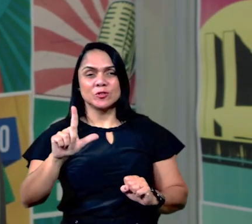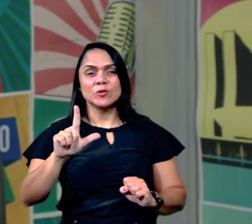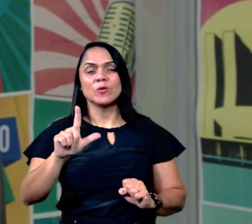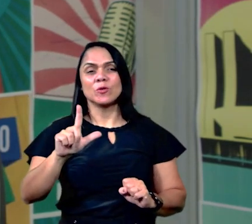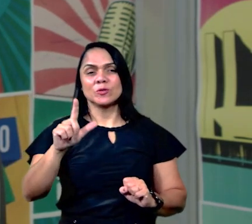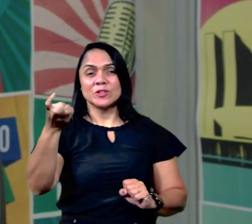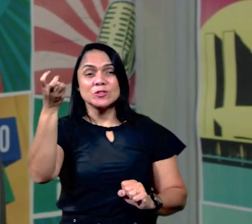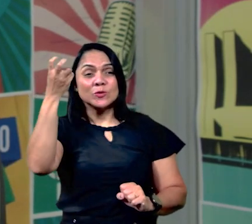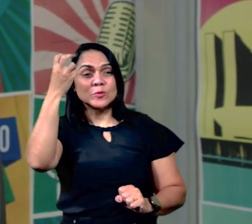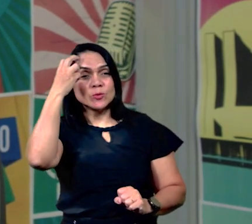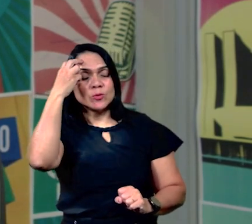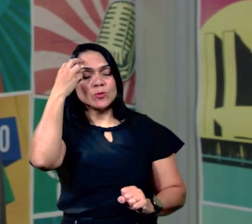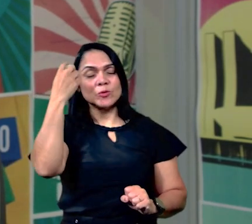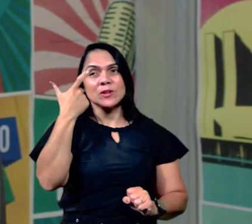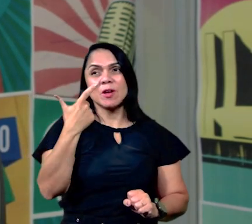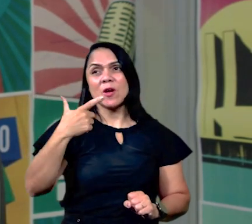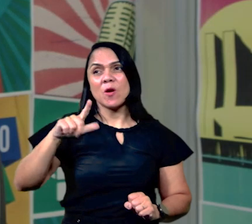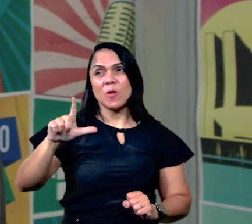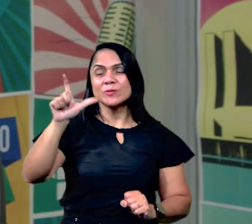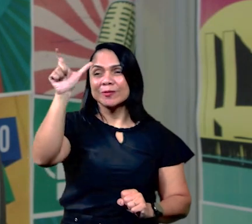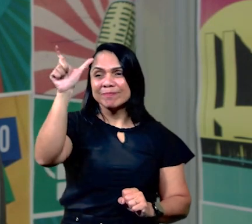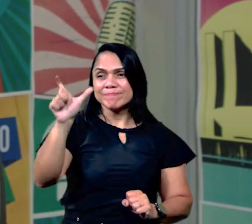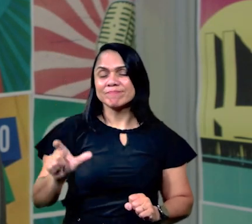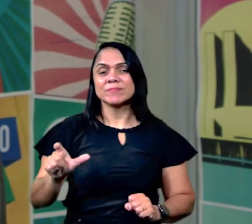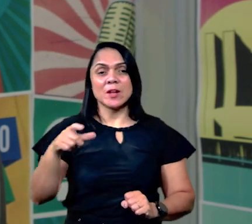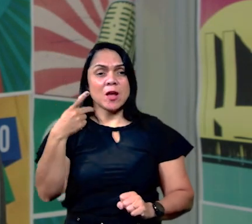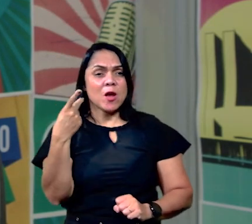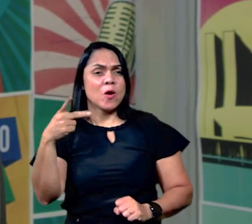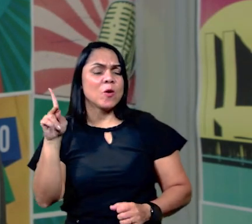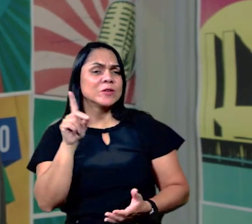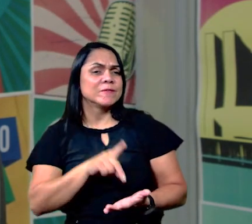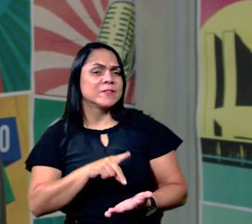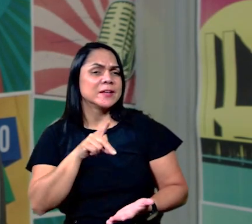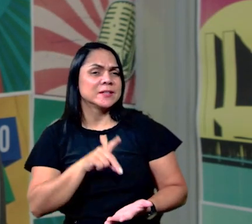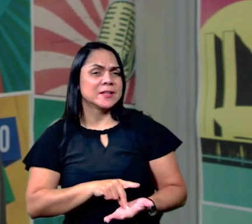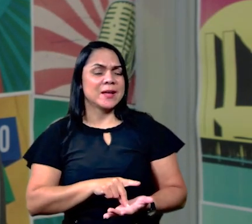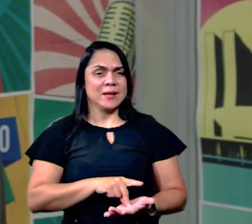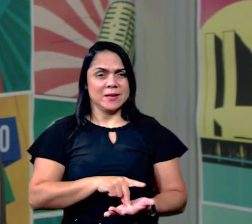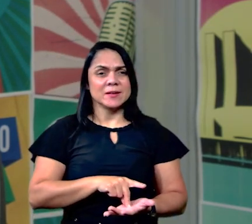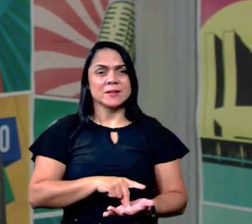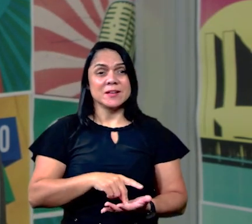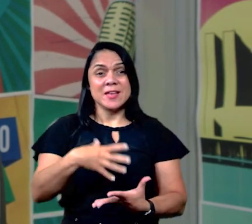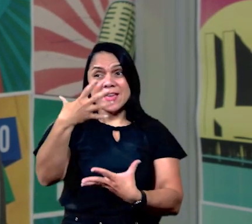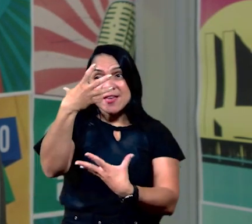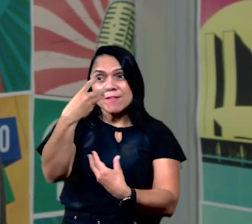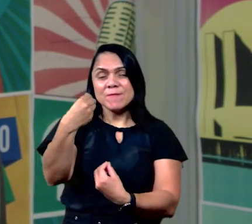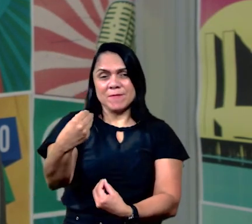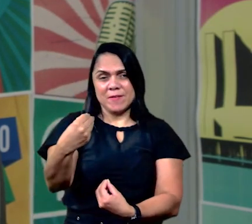outras culturas, outros seres, outras verdades, outras expressões de fé que foram